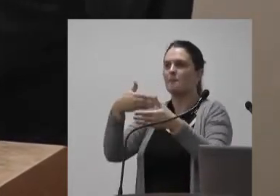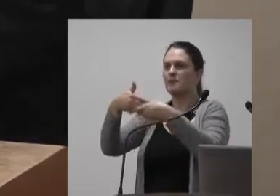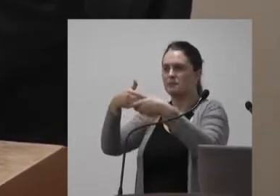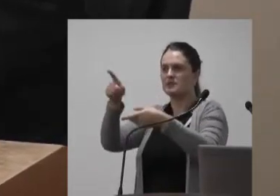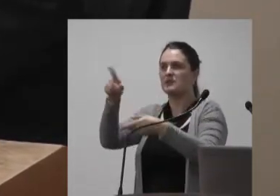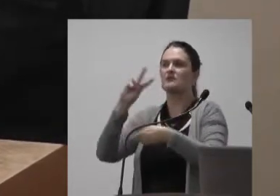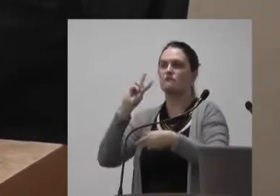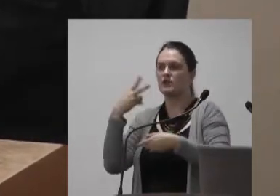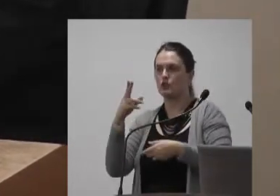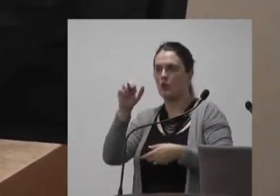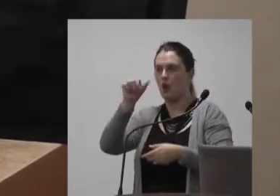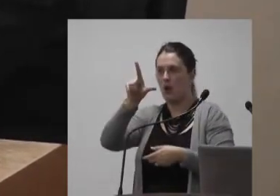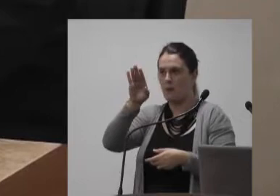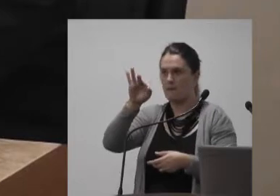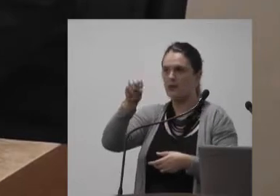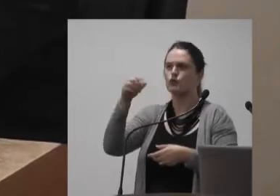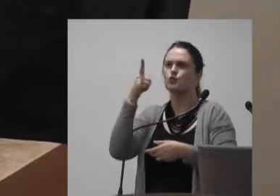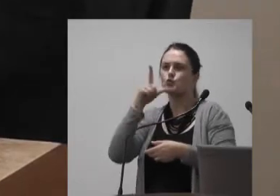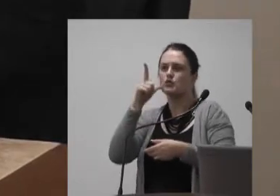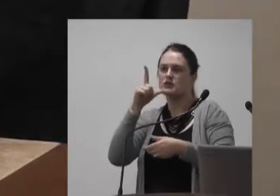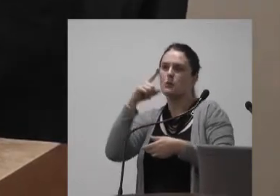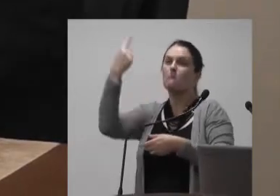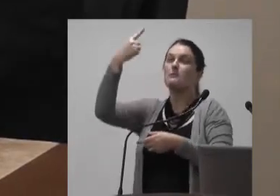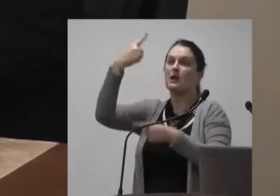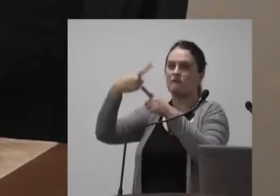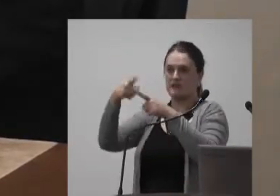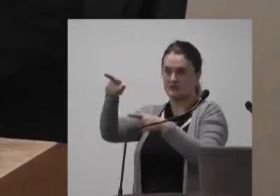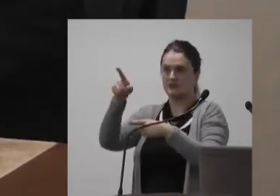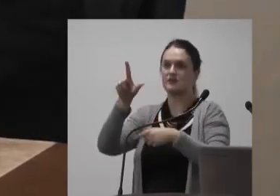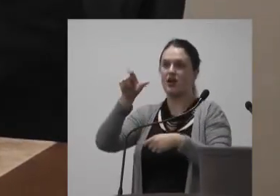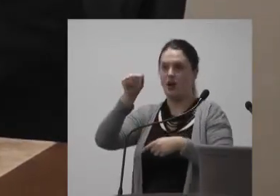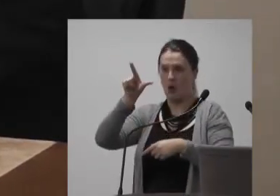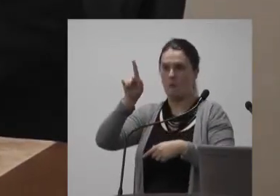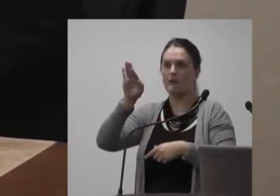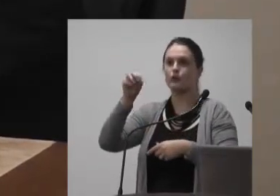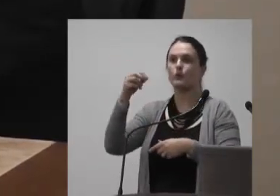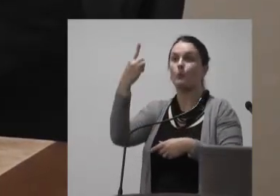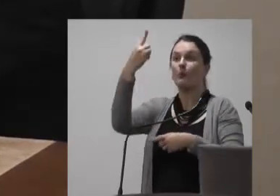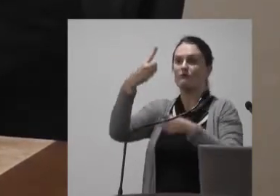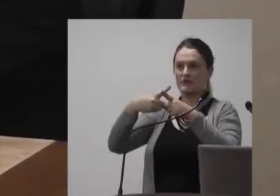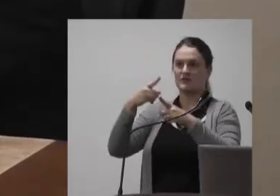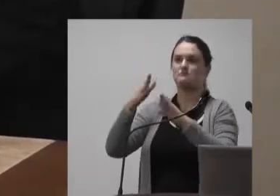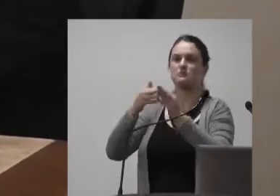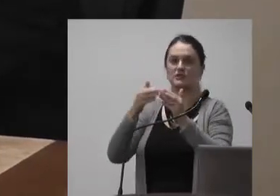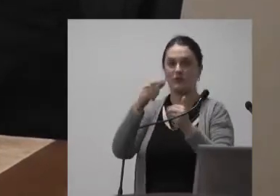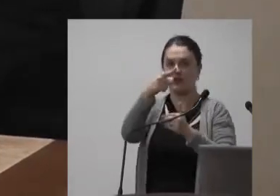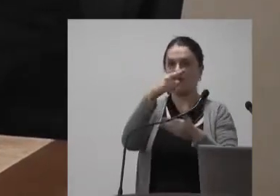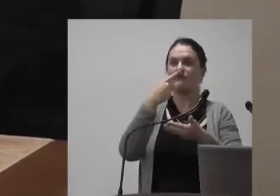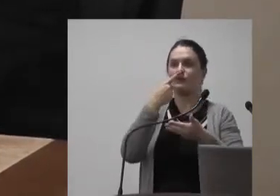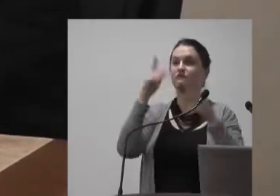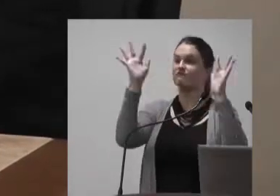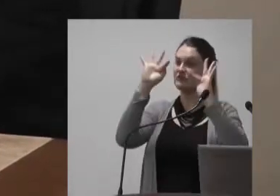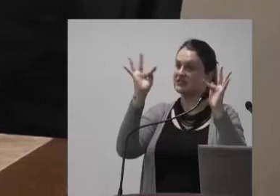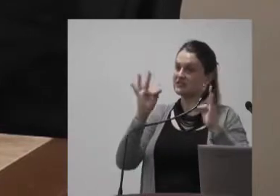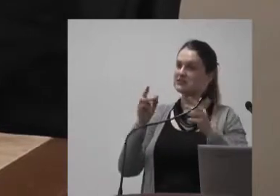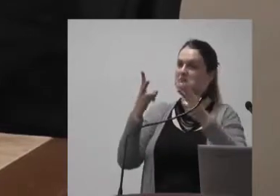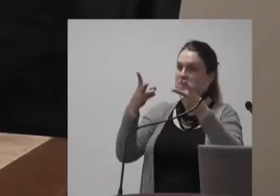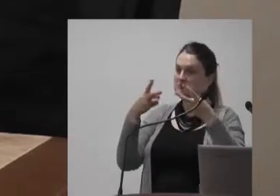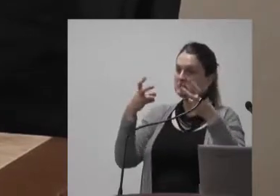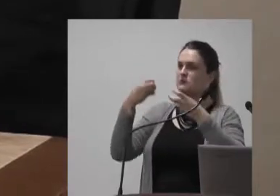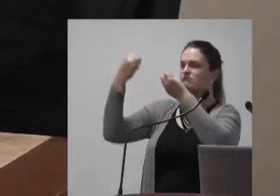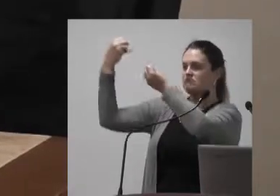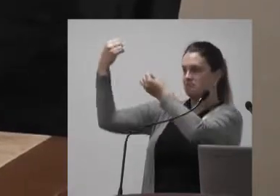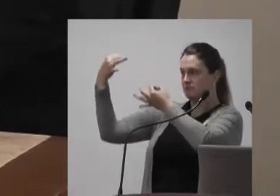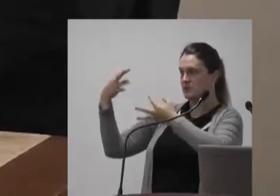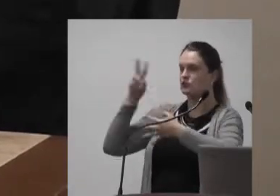iniciativa, e a gente, às vezes, passa desapercebido. Mas parabéns a todos, parabéns a você, Tatiane, porque eu fiquei realmente muito feliz com essa